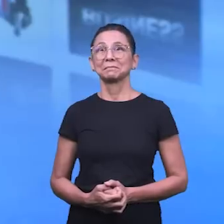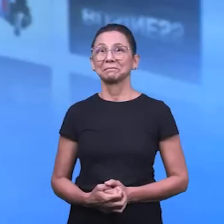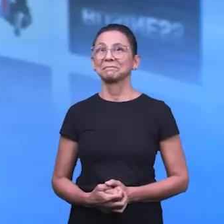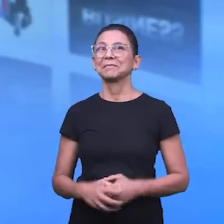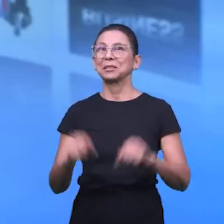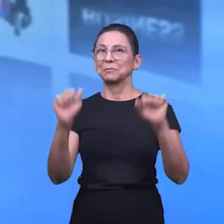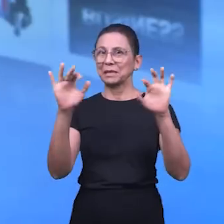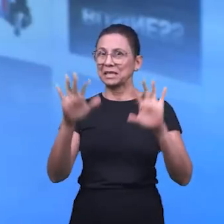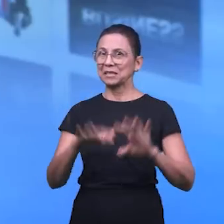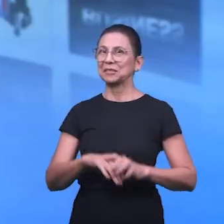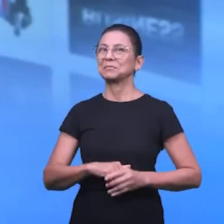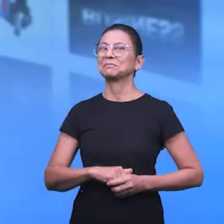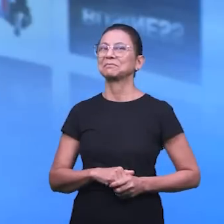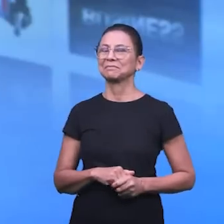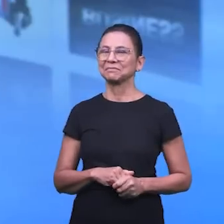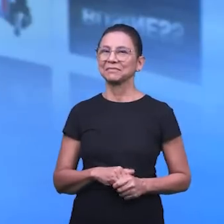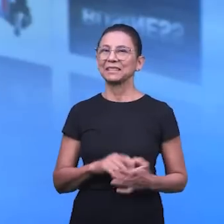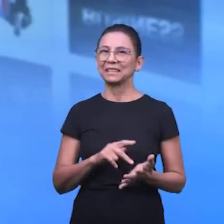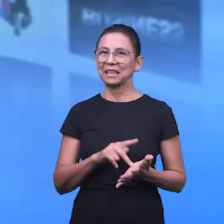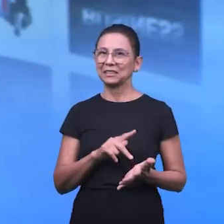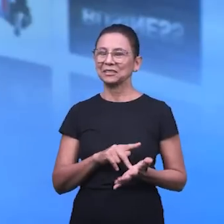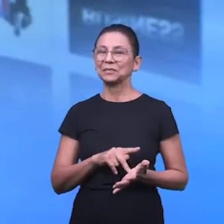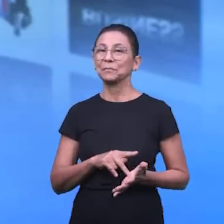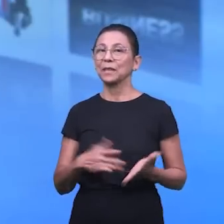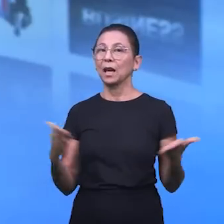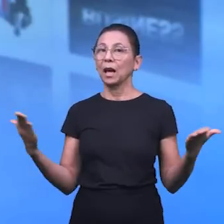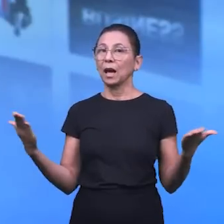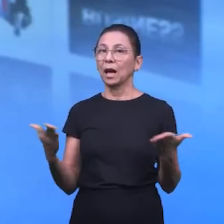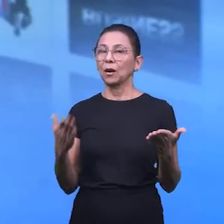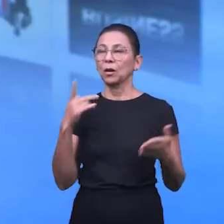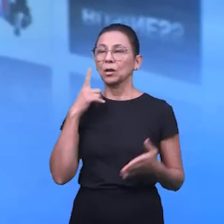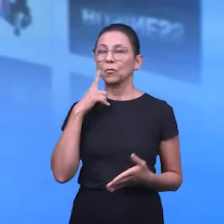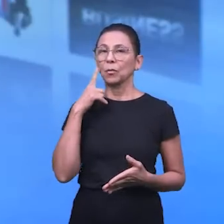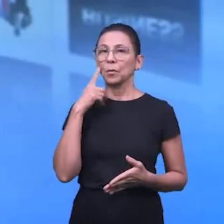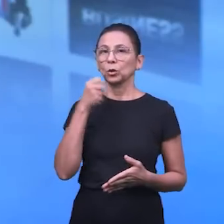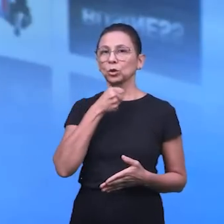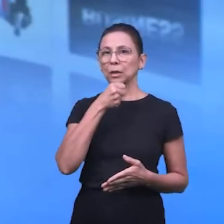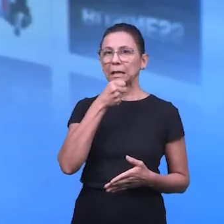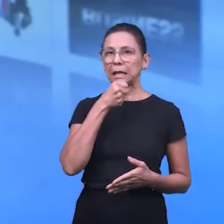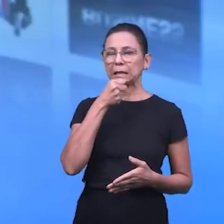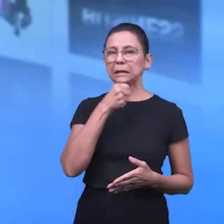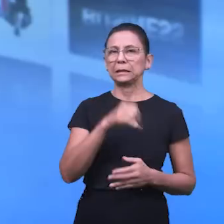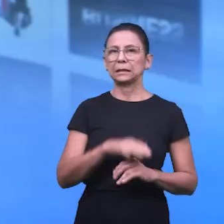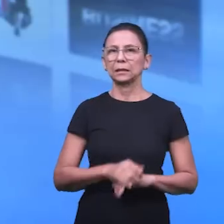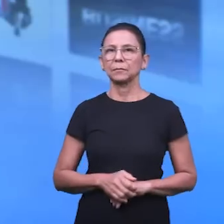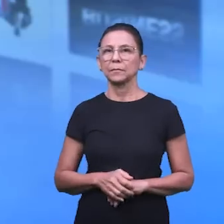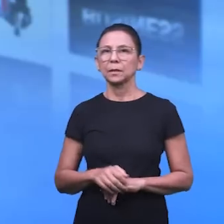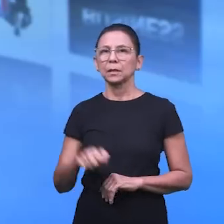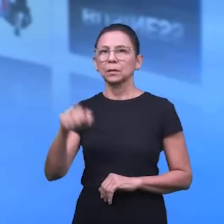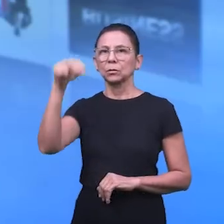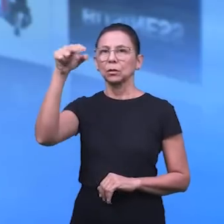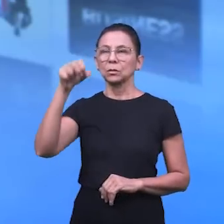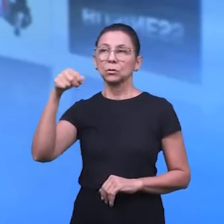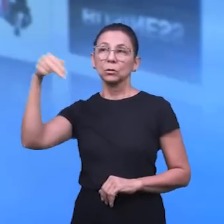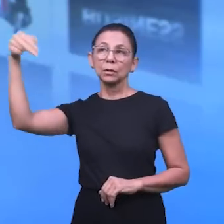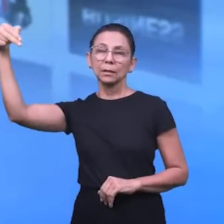Que bênção, né? Agora nós vamos falar com o nosso correspondente nas regiões Nordeste e Norte, o jornalista Warner Filho. Ele